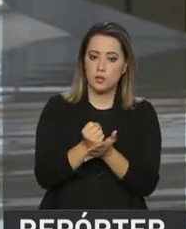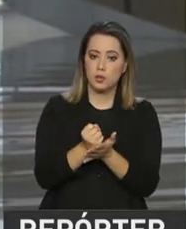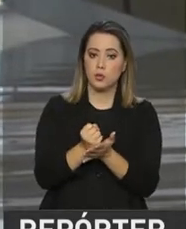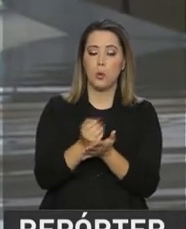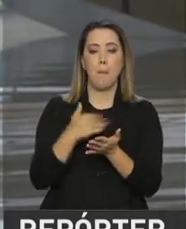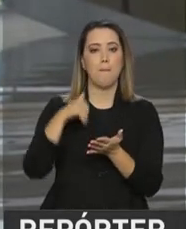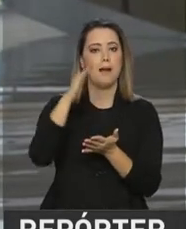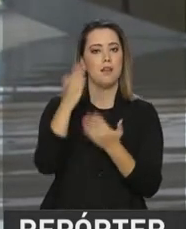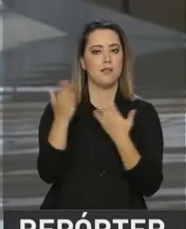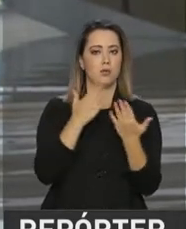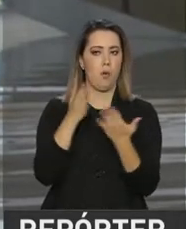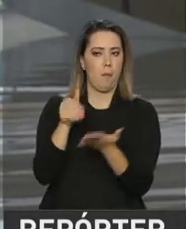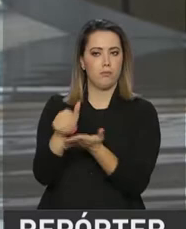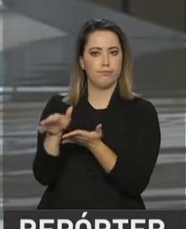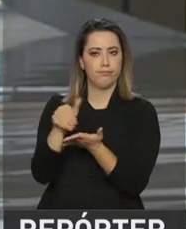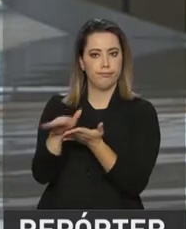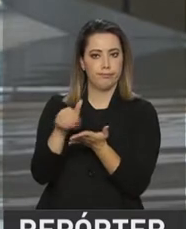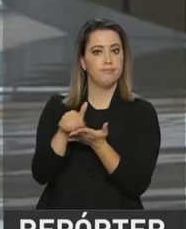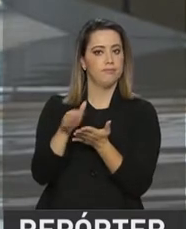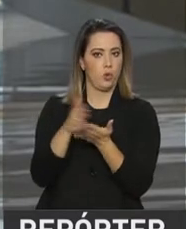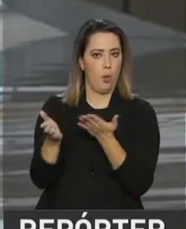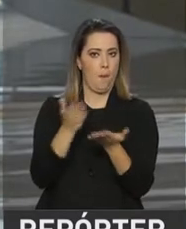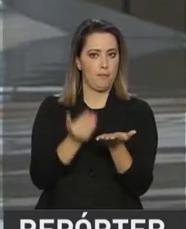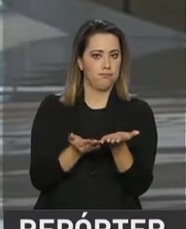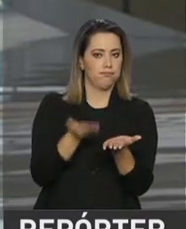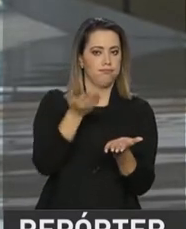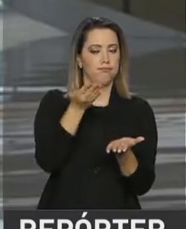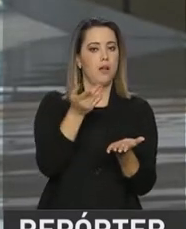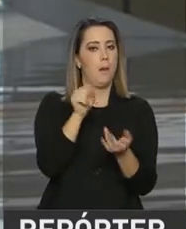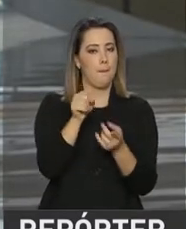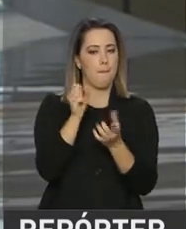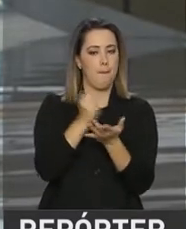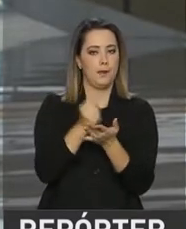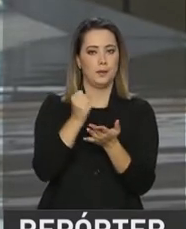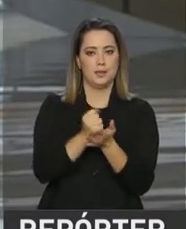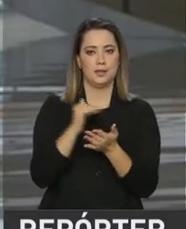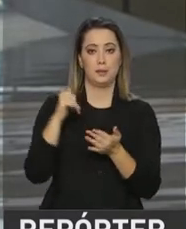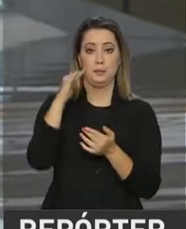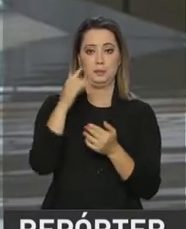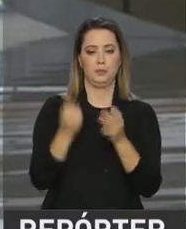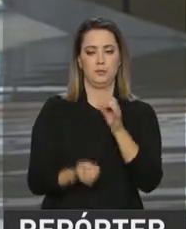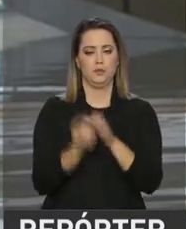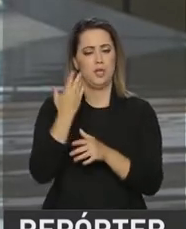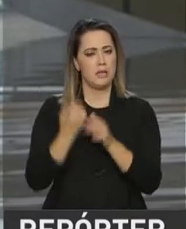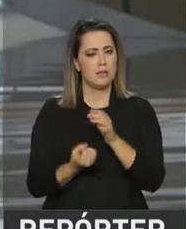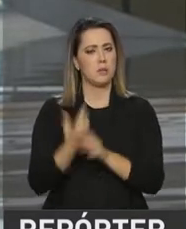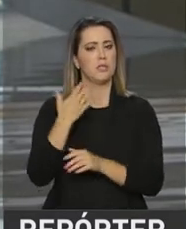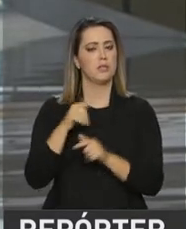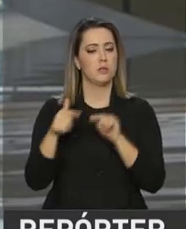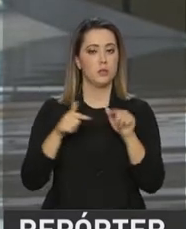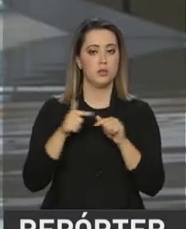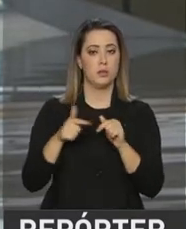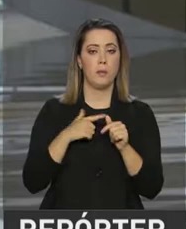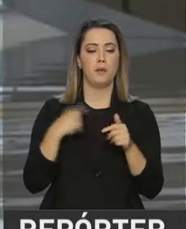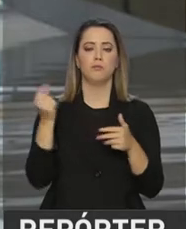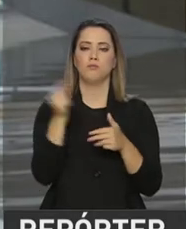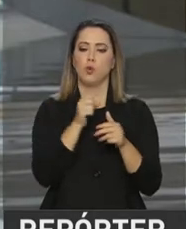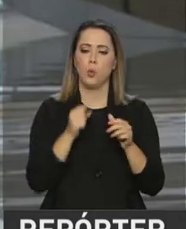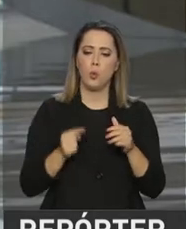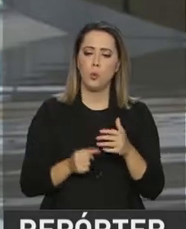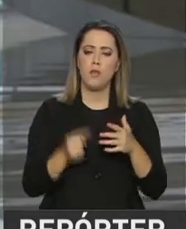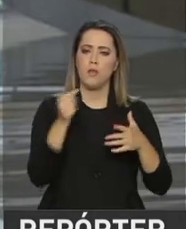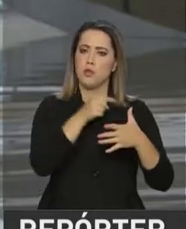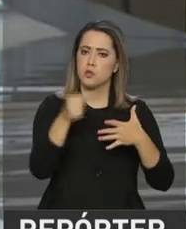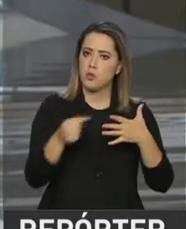demitiu funcionários no mês passado e essa geração de empregos atingiu uma série de segmentos da economia